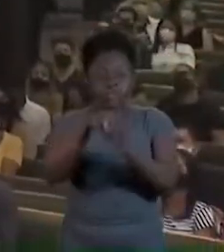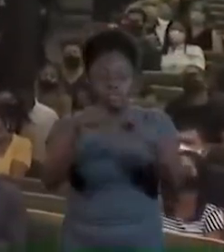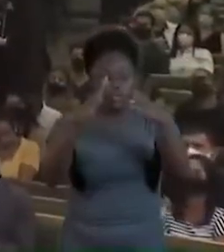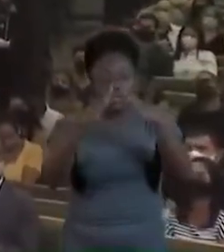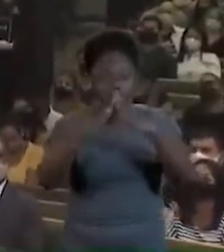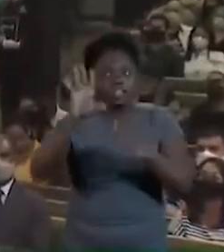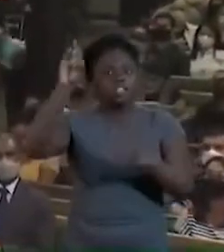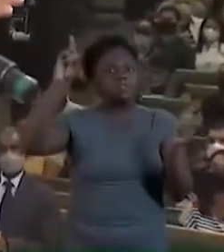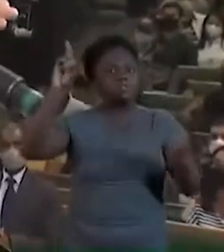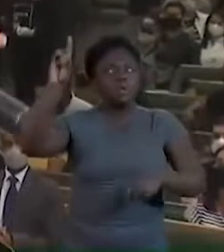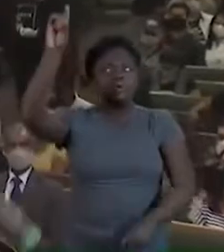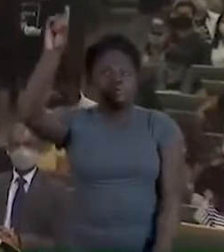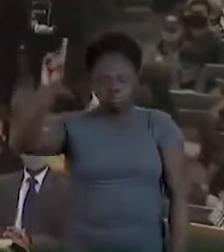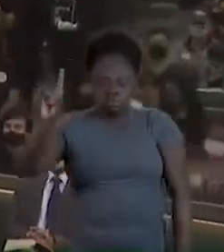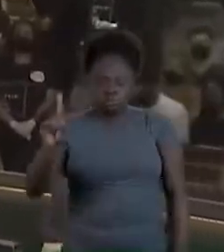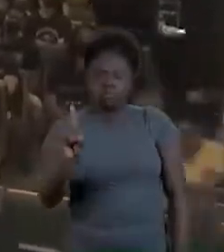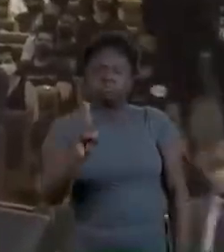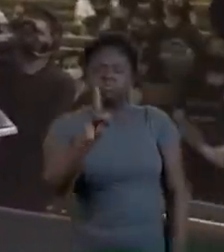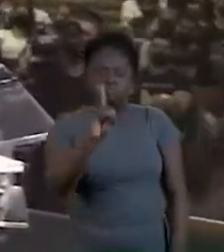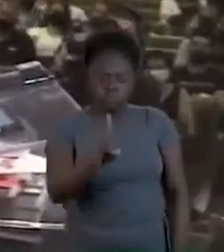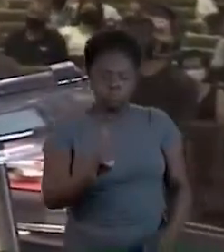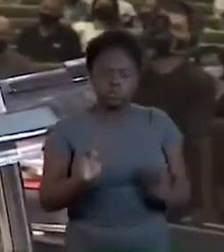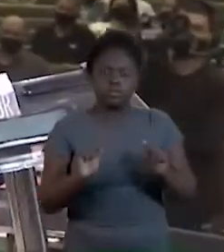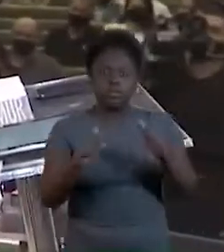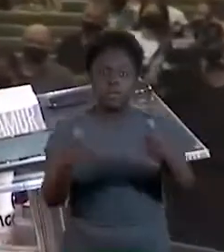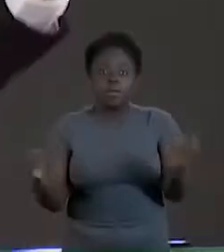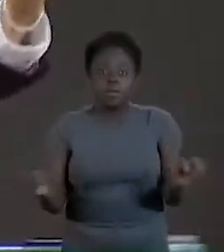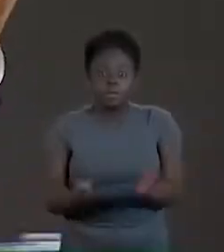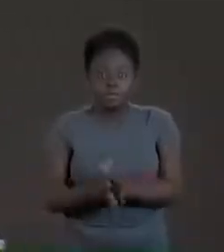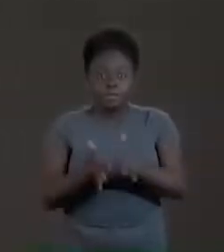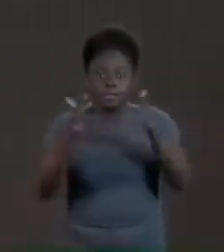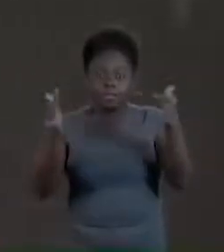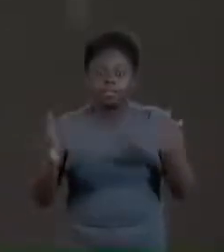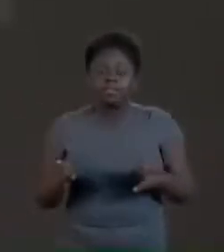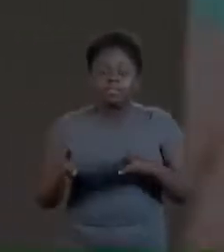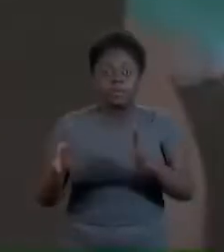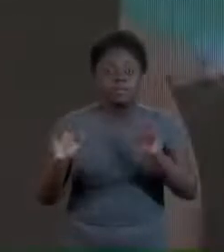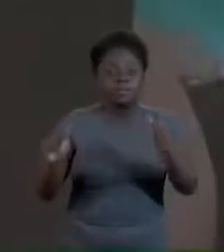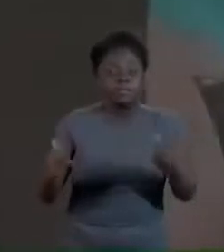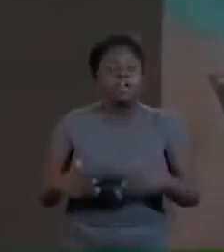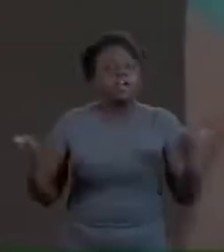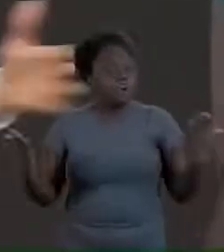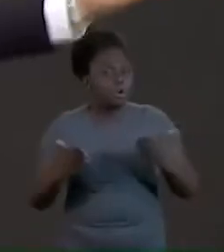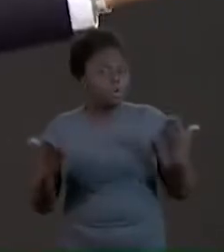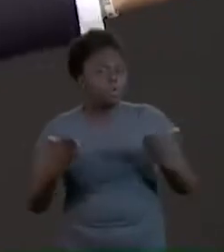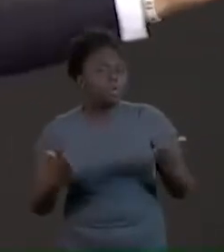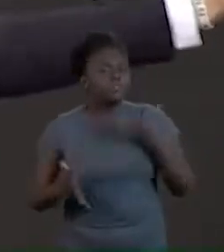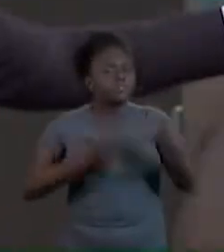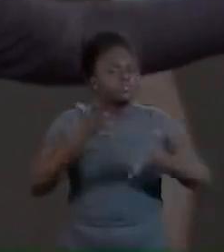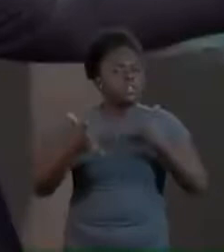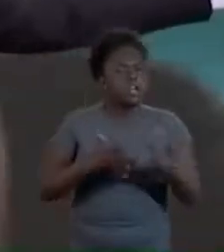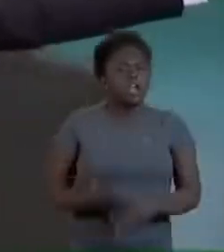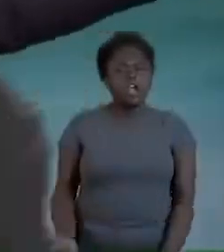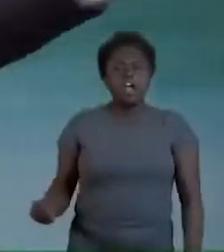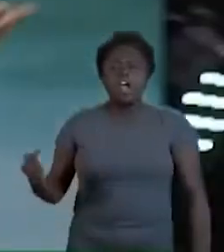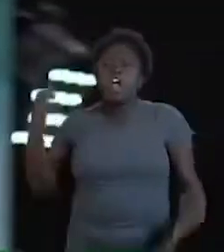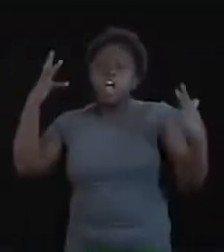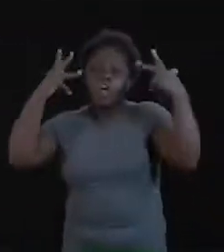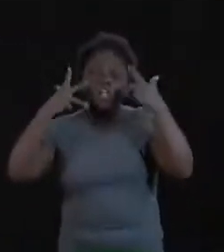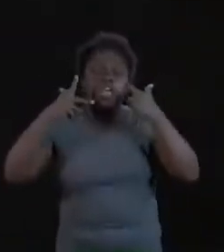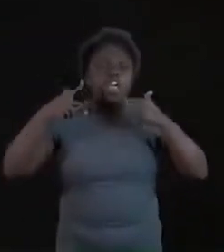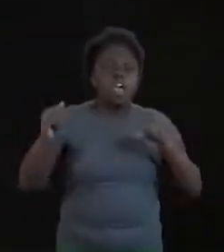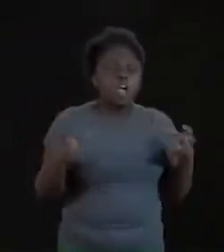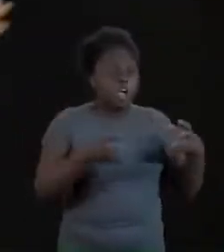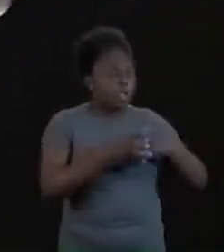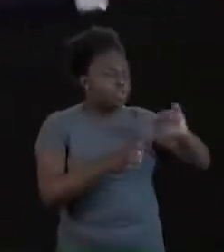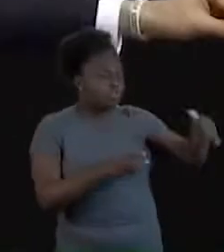Deus pode descer no meio daquele barraco lá e fazer um milagre igual fez. Hoje a gente enche a boca para falar, ele é o leão da tribo de